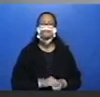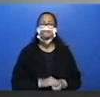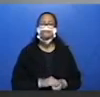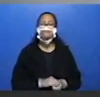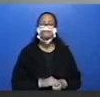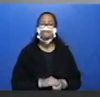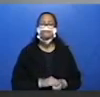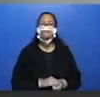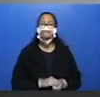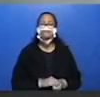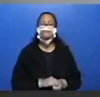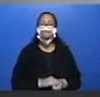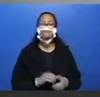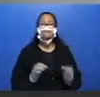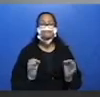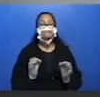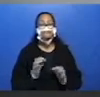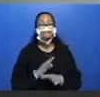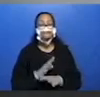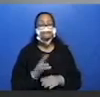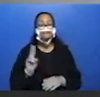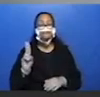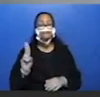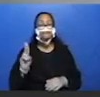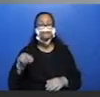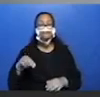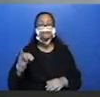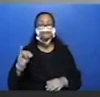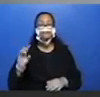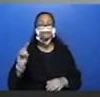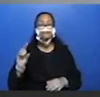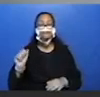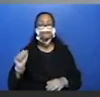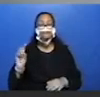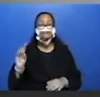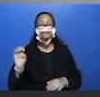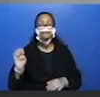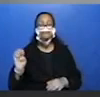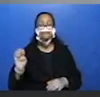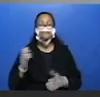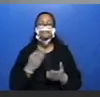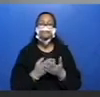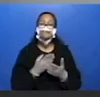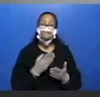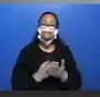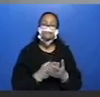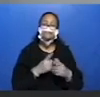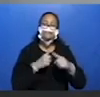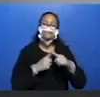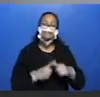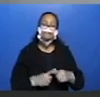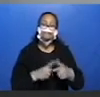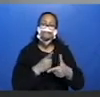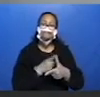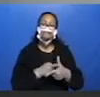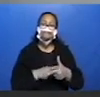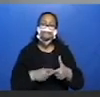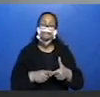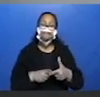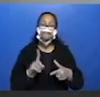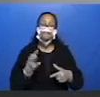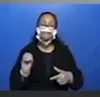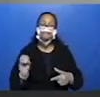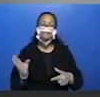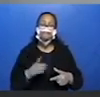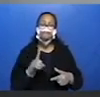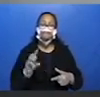Pessoal, a unidade acabou aqui. Hoje nós vimos multiplicação e divisão por 10, 100 mil, atividades